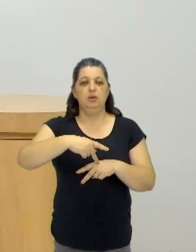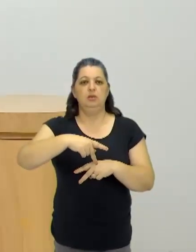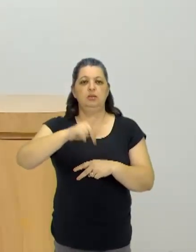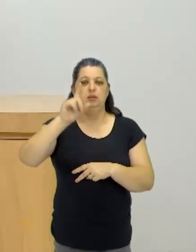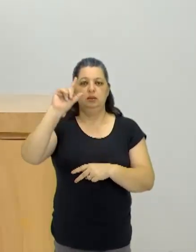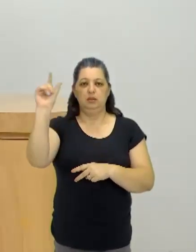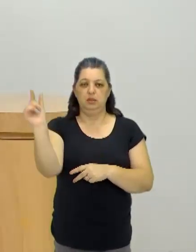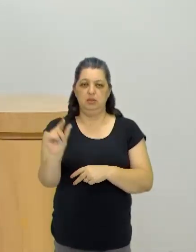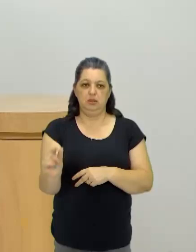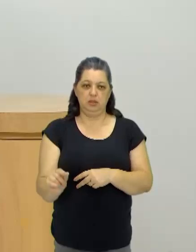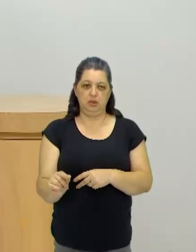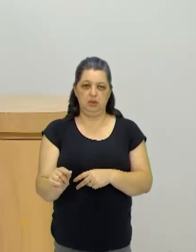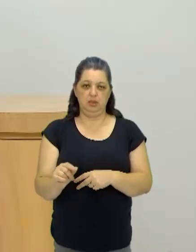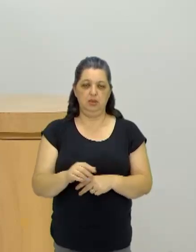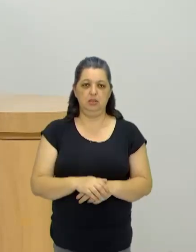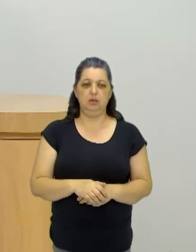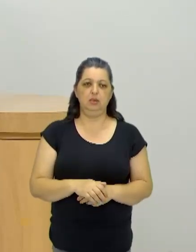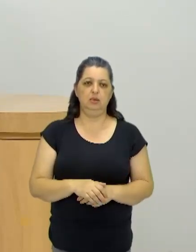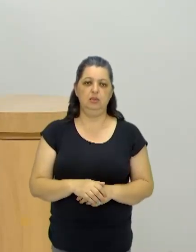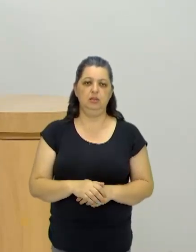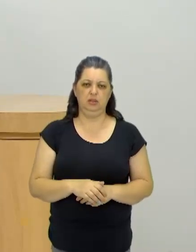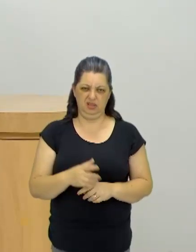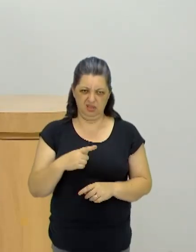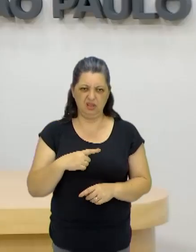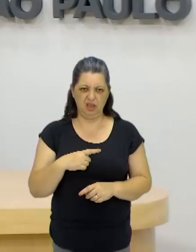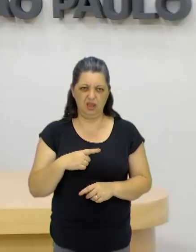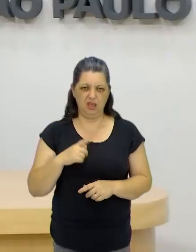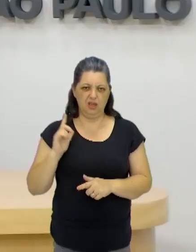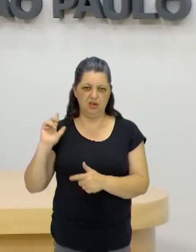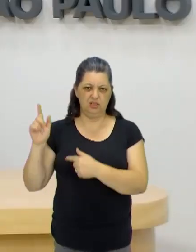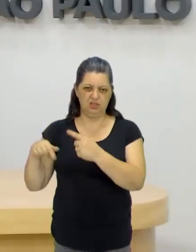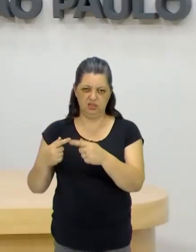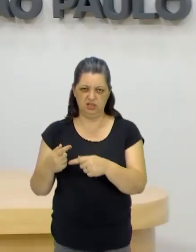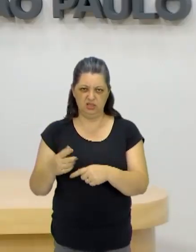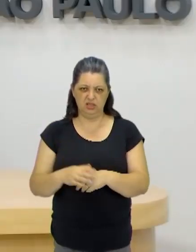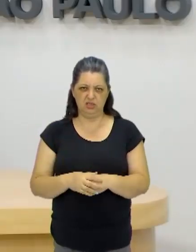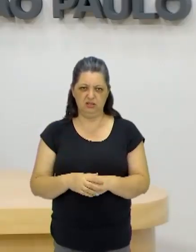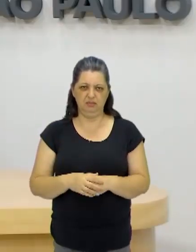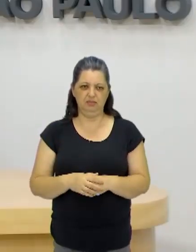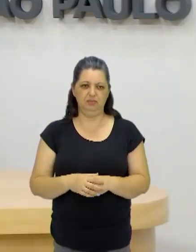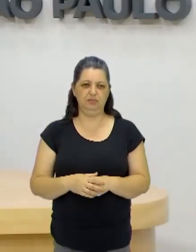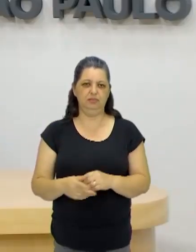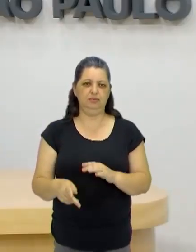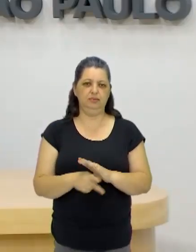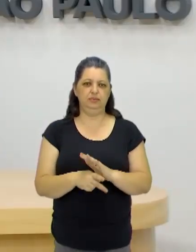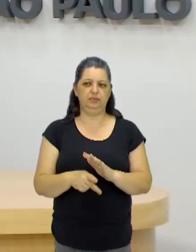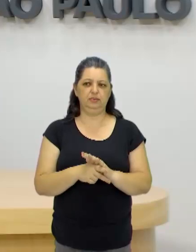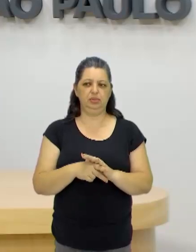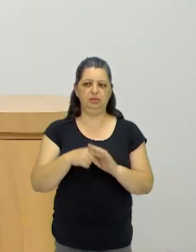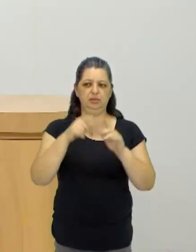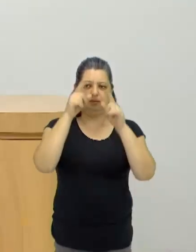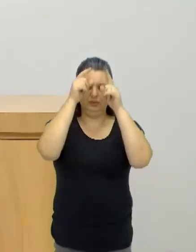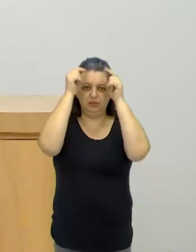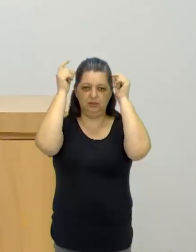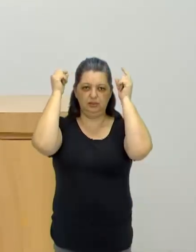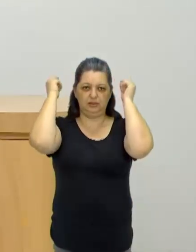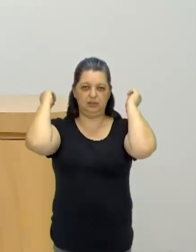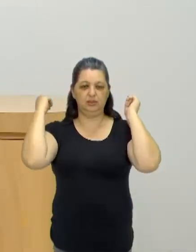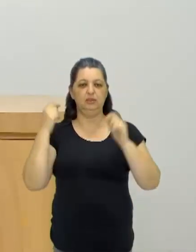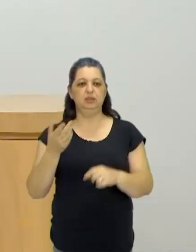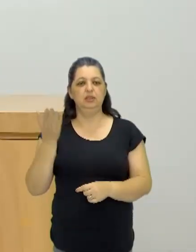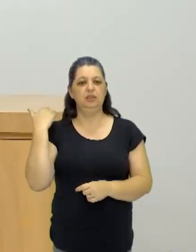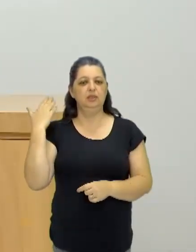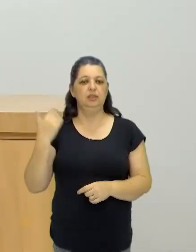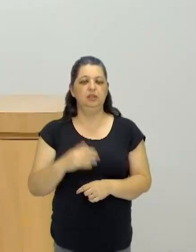alguma ascendência italiana, Gibá? Italiano não, é grego antigo, né? Grego? Eu estou comentando porque São Paulo foi